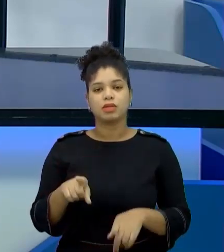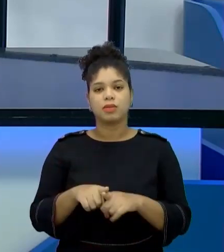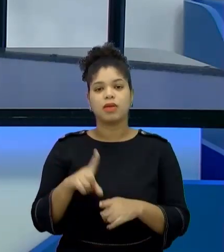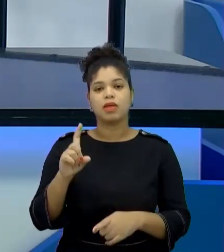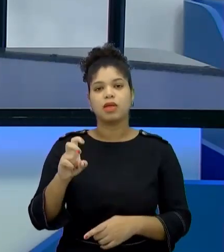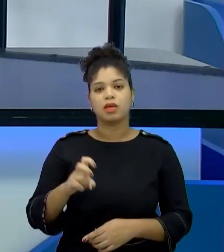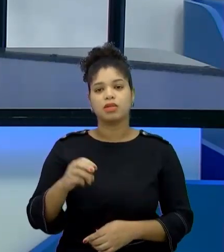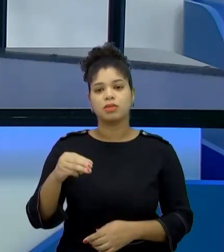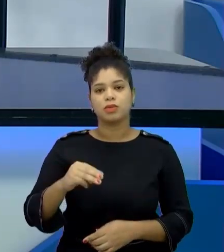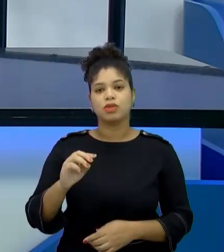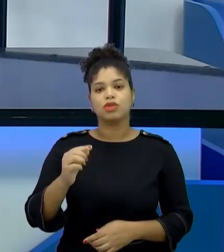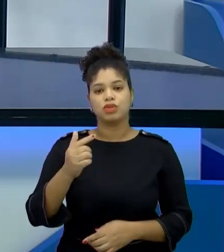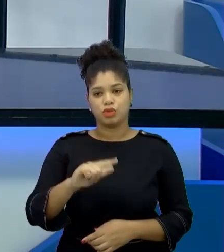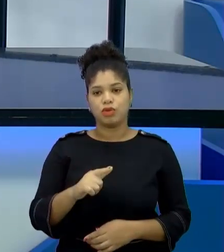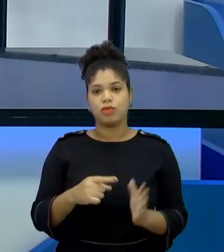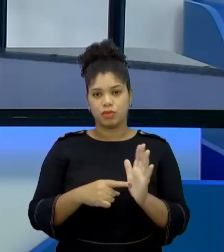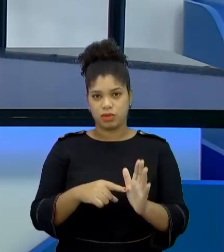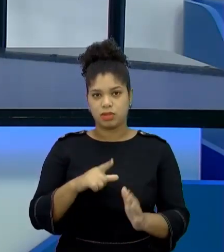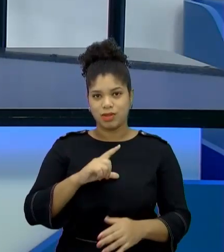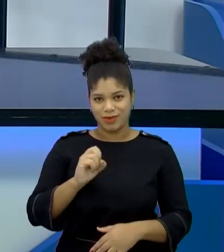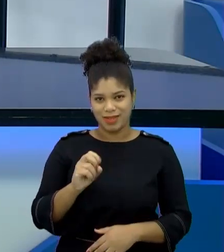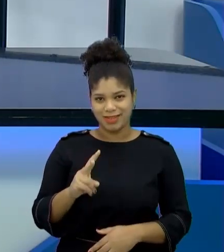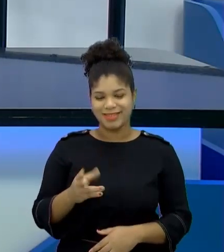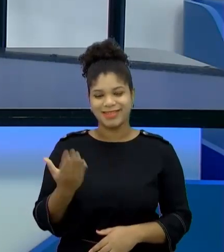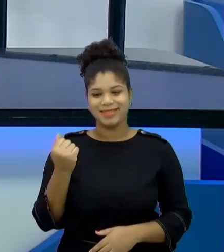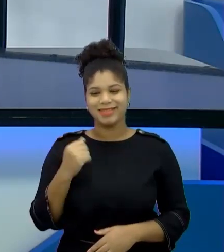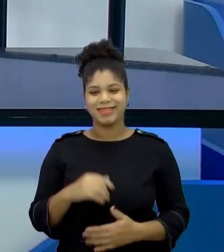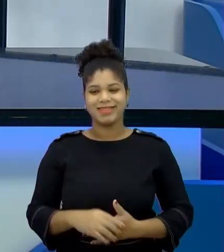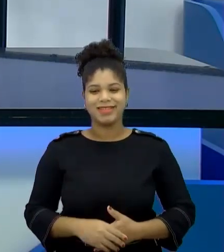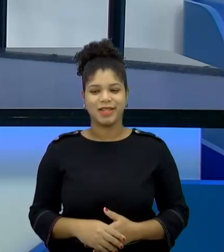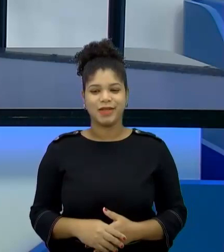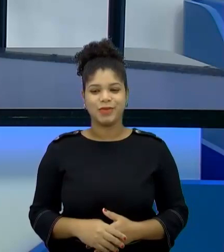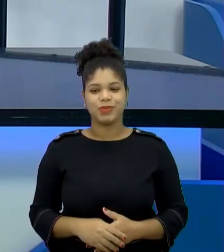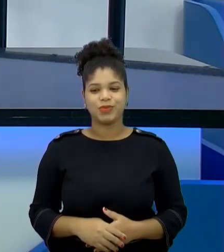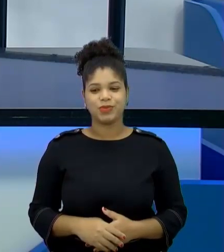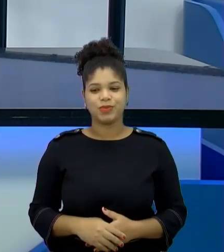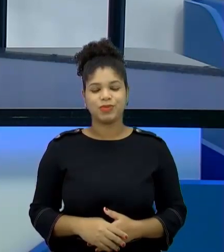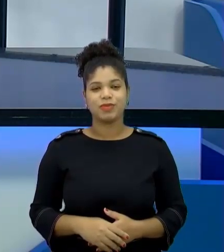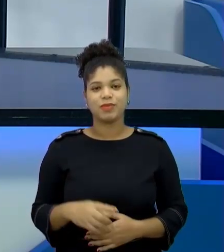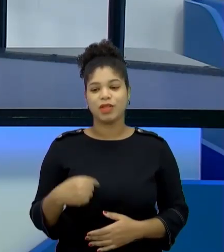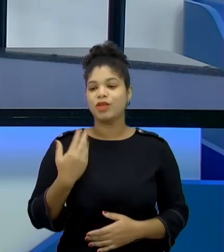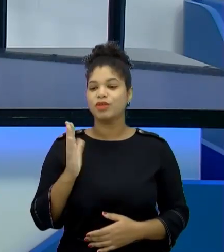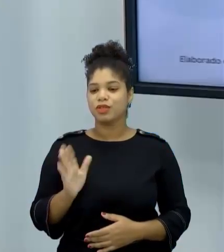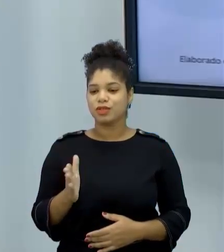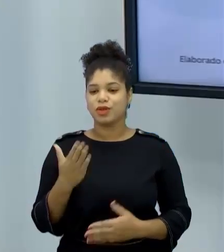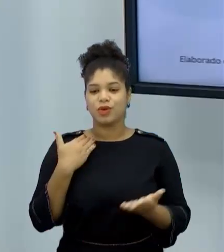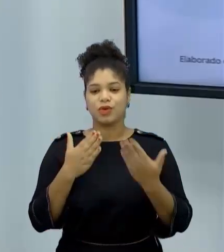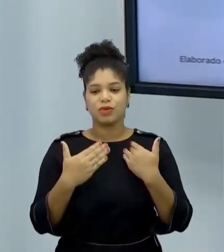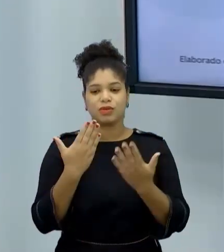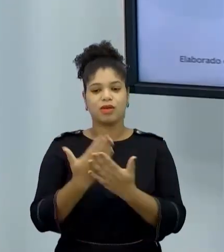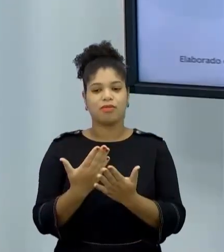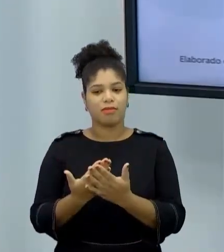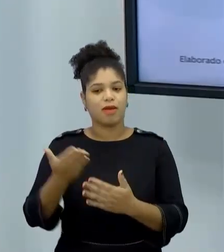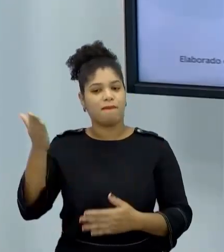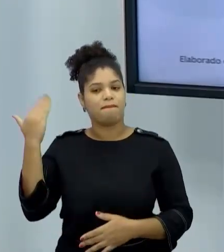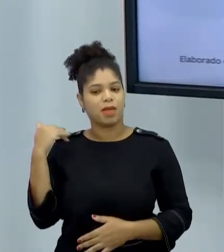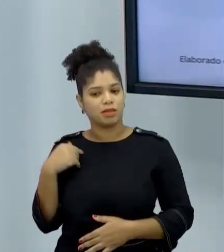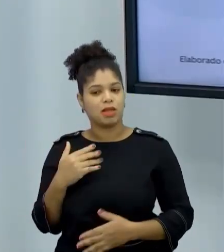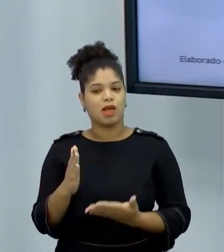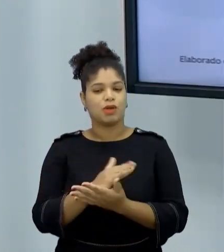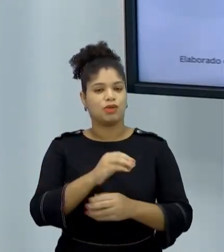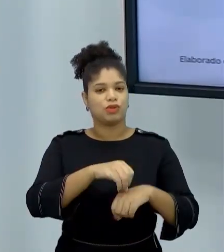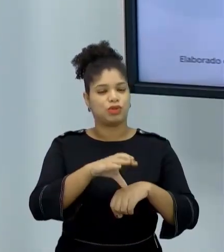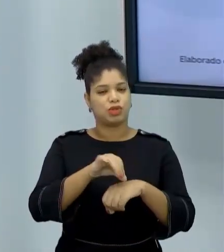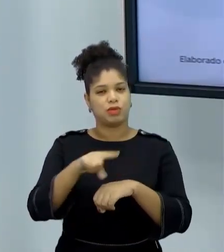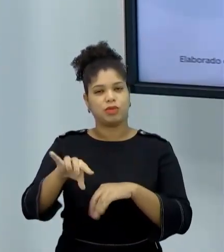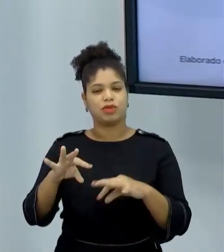15 minutos também aparece. Tá legal? Bom, a gente conversou na aula passada, encaminhamentos e orientações,